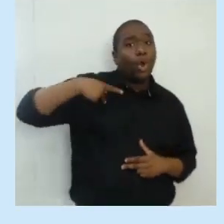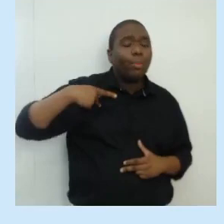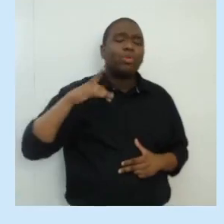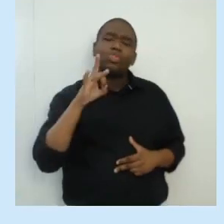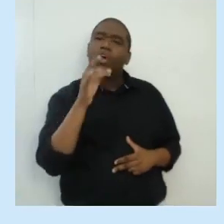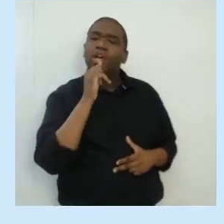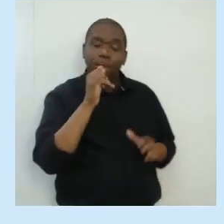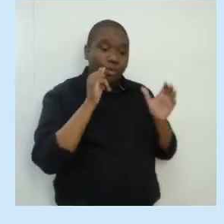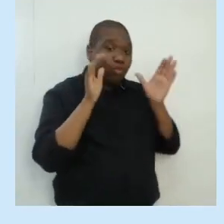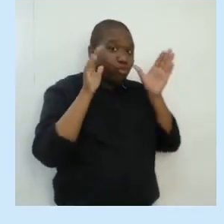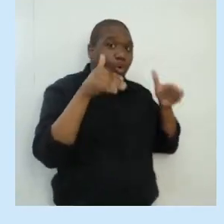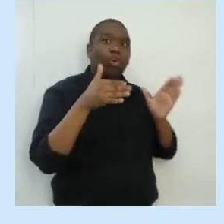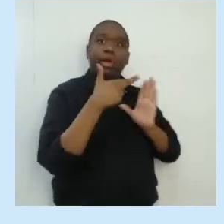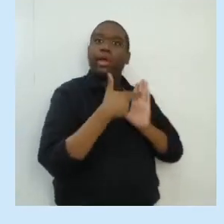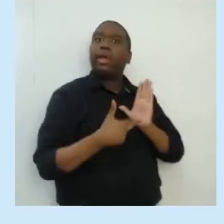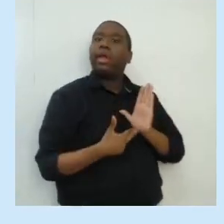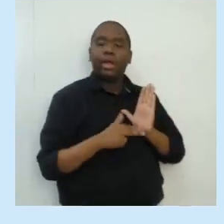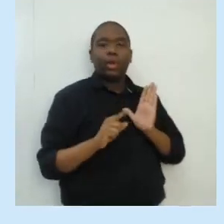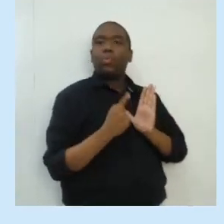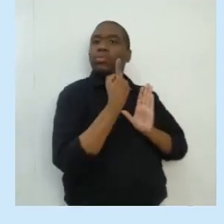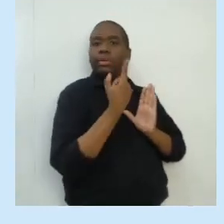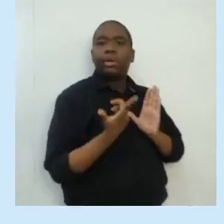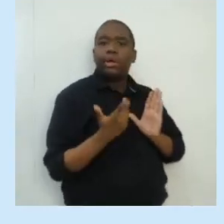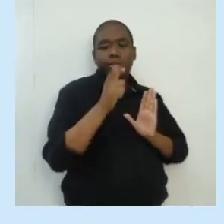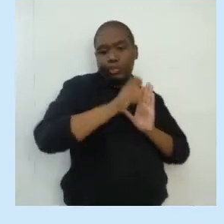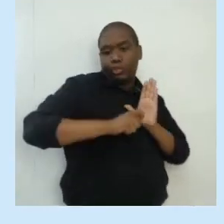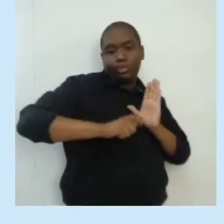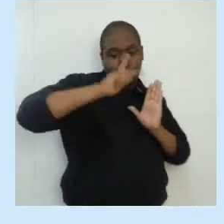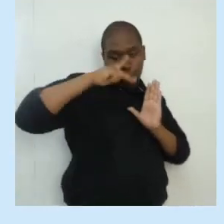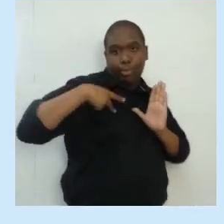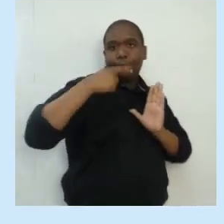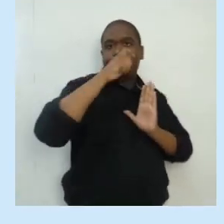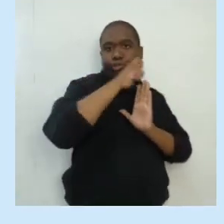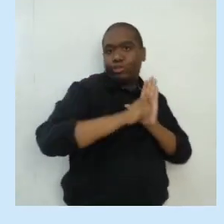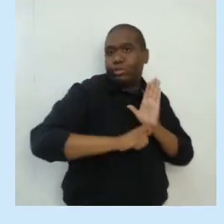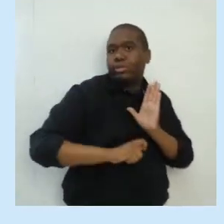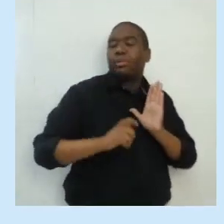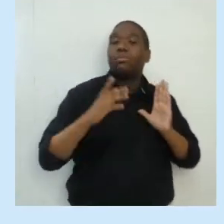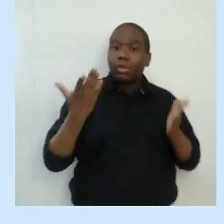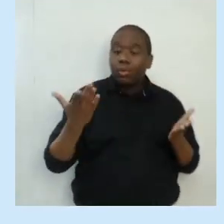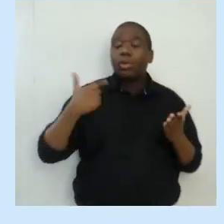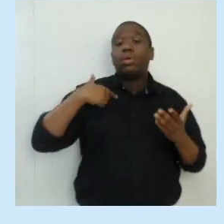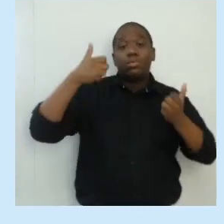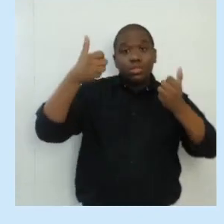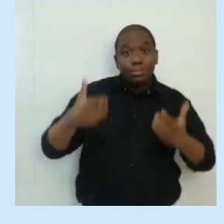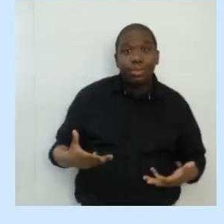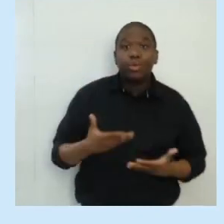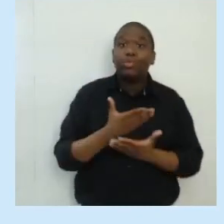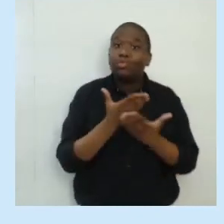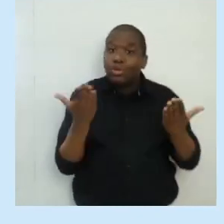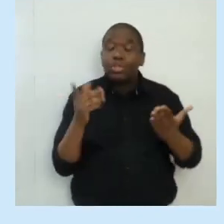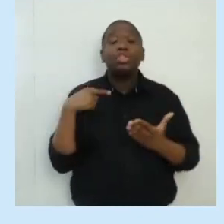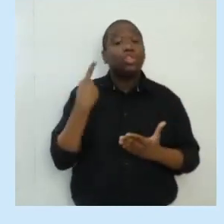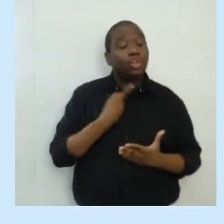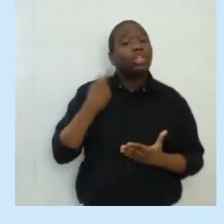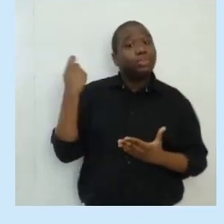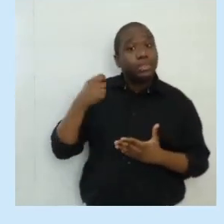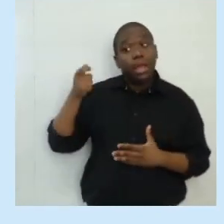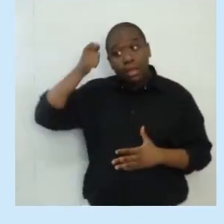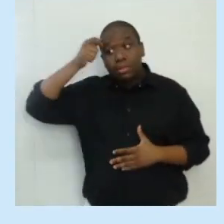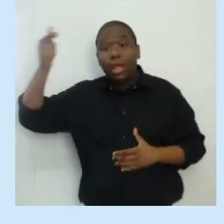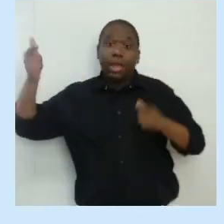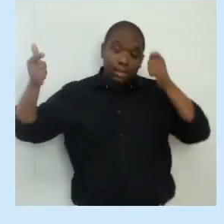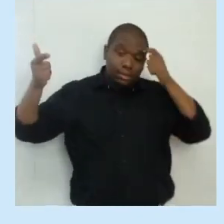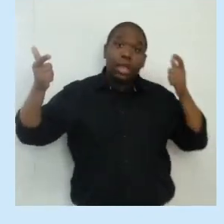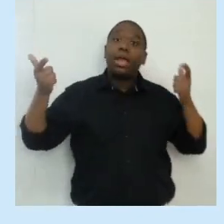apenas às regras, a escrita pela escrita? Aí eu digo a vocês, a gente se apega a tudo, porque para um diálogo